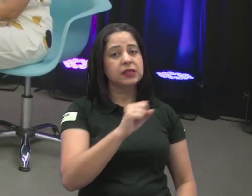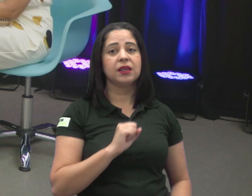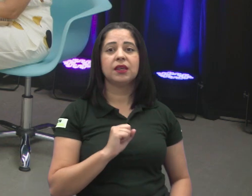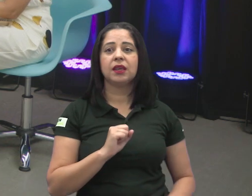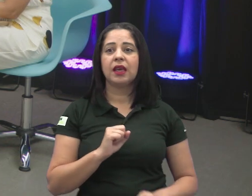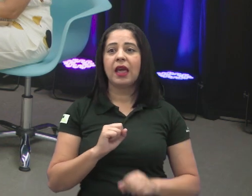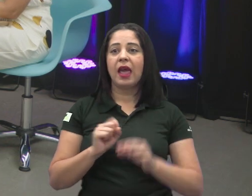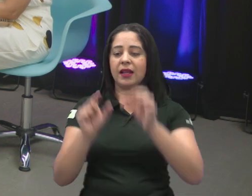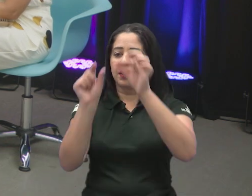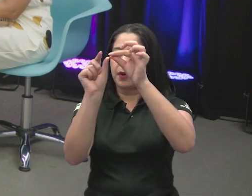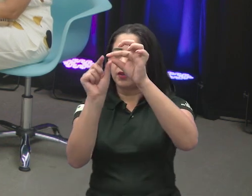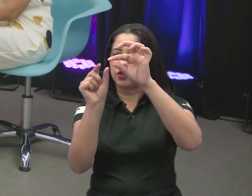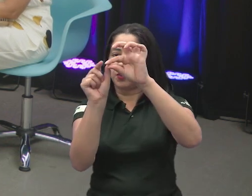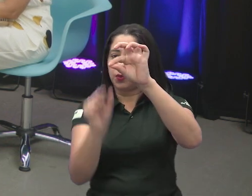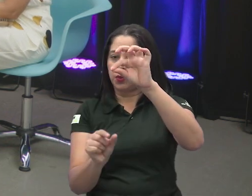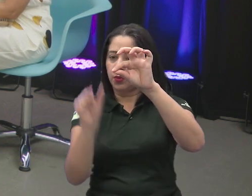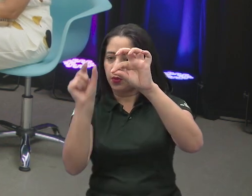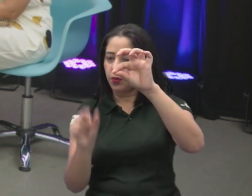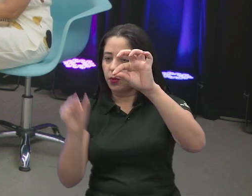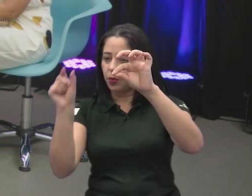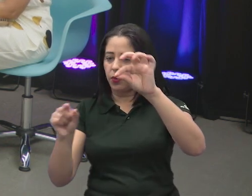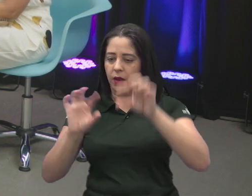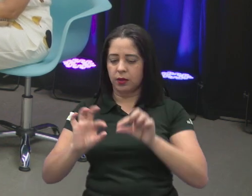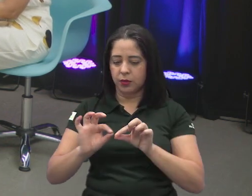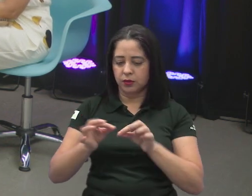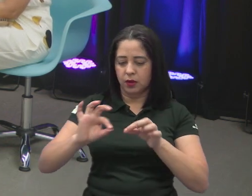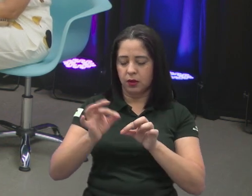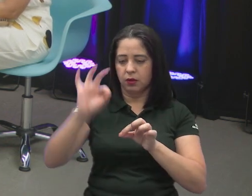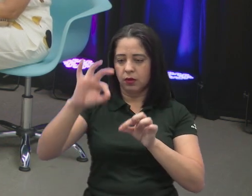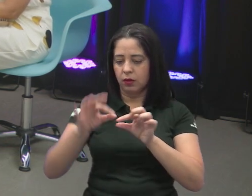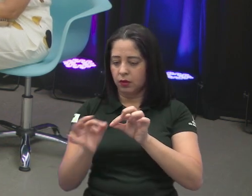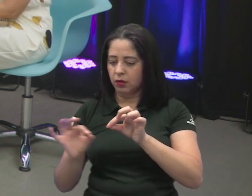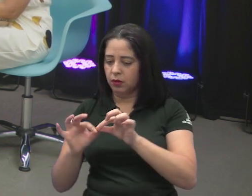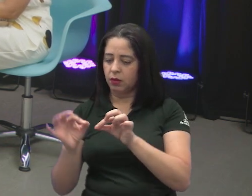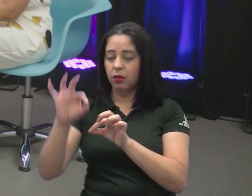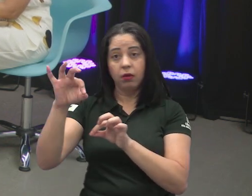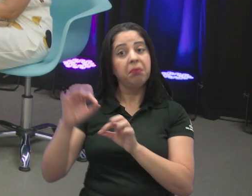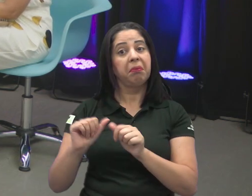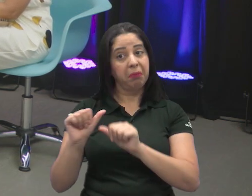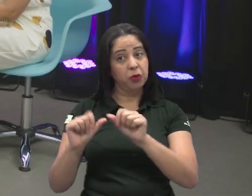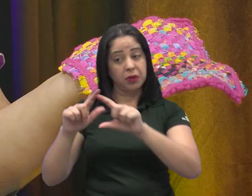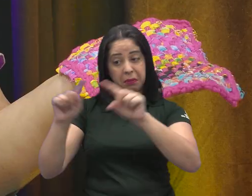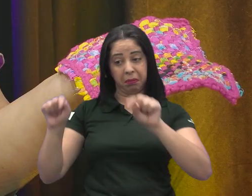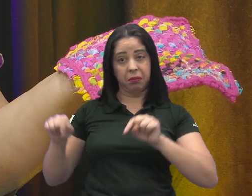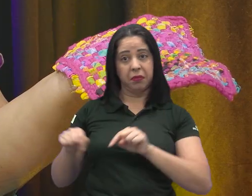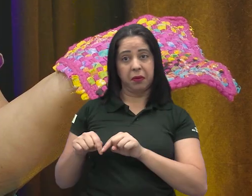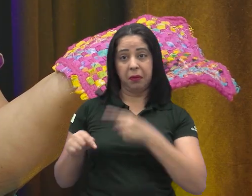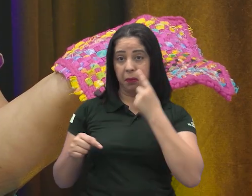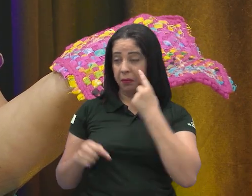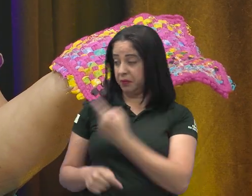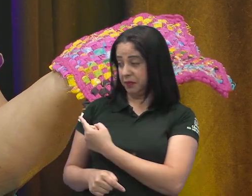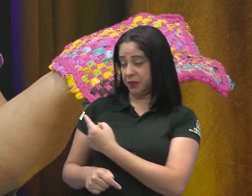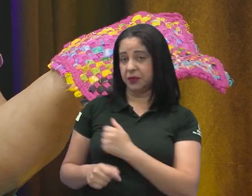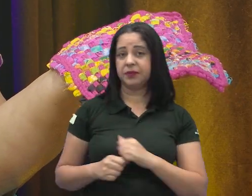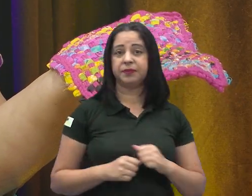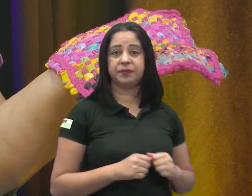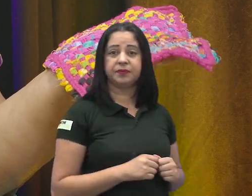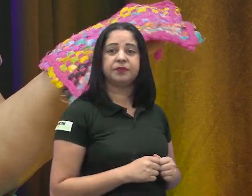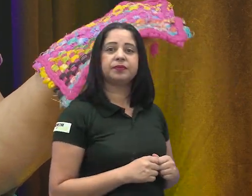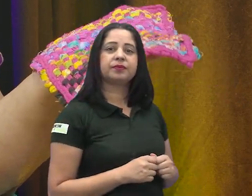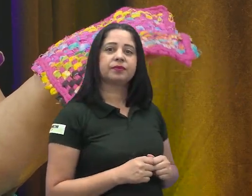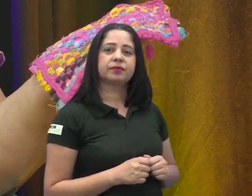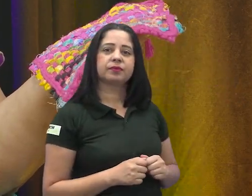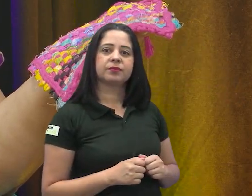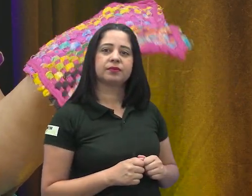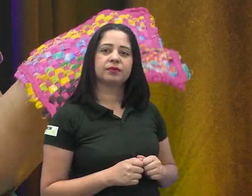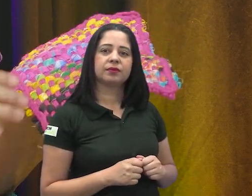São pedaços de tira de chita, é isso? Sim, sim. E assim como o tear de pente liso, né?